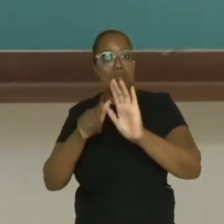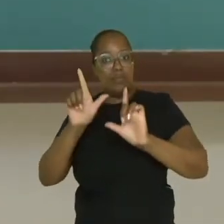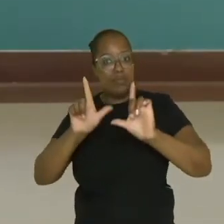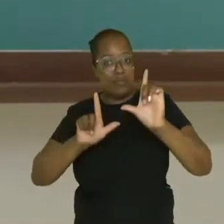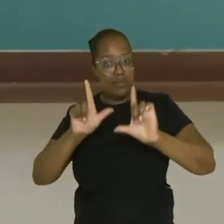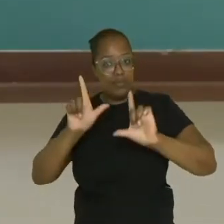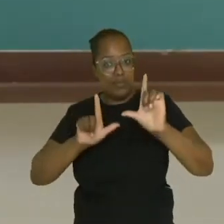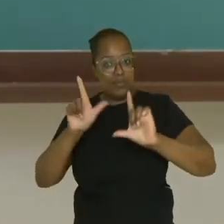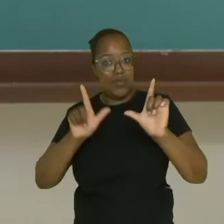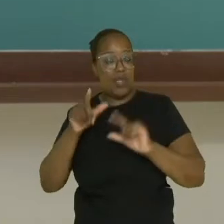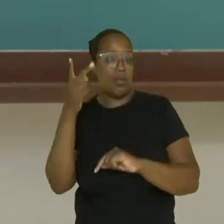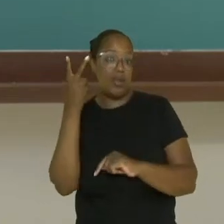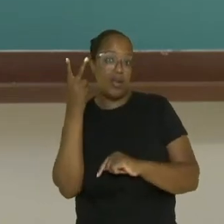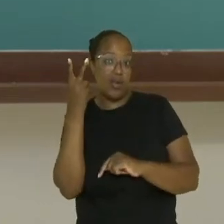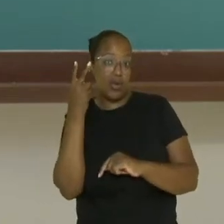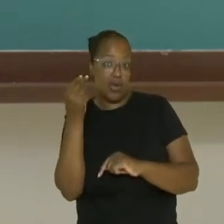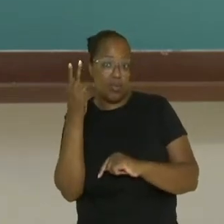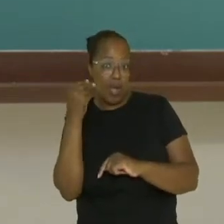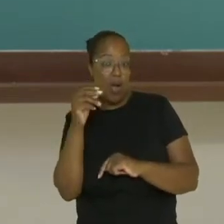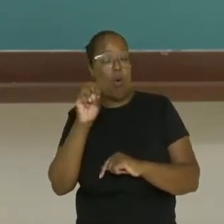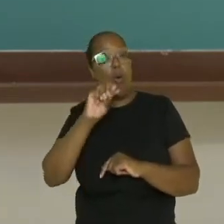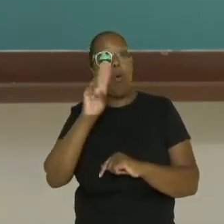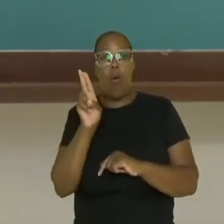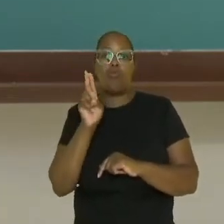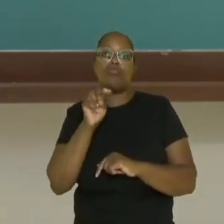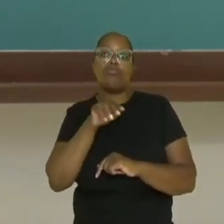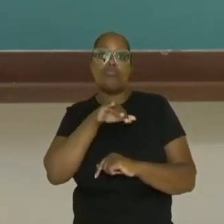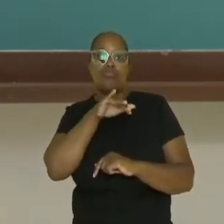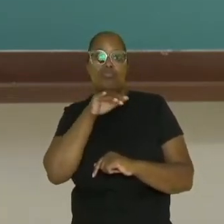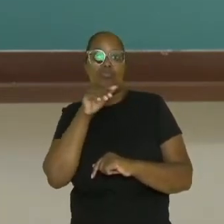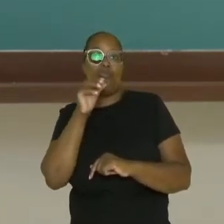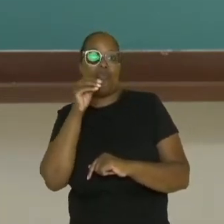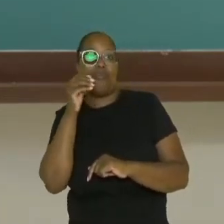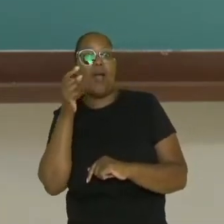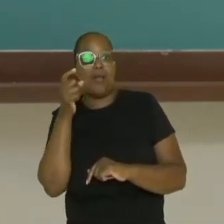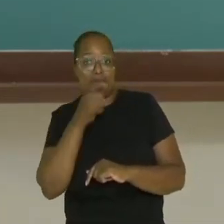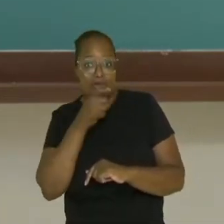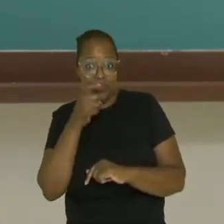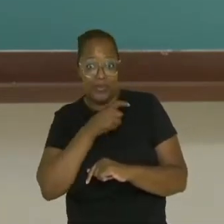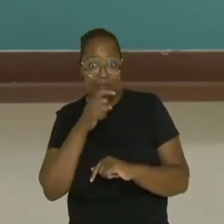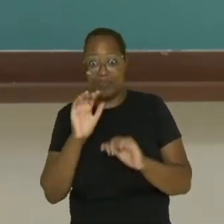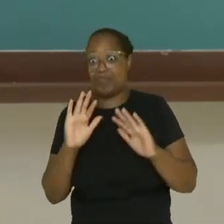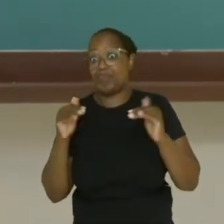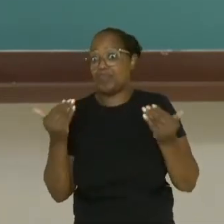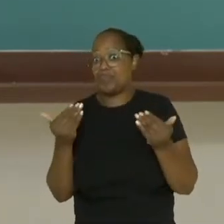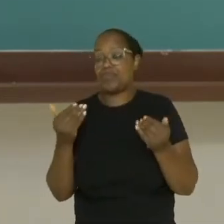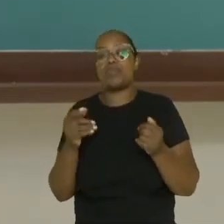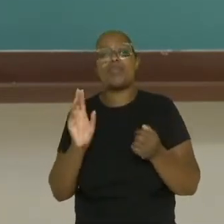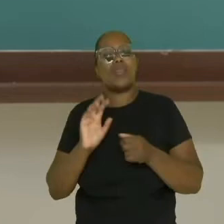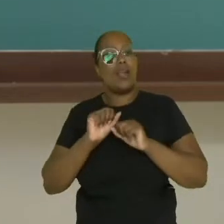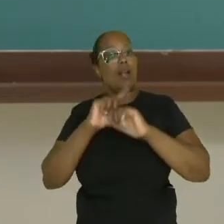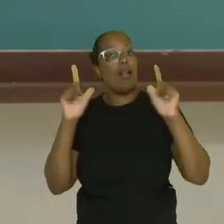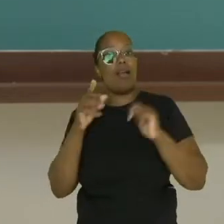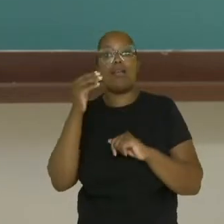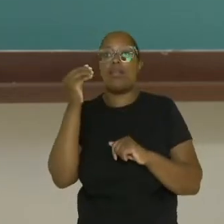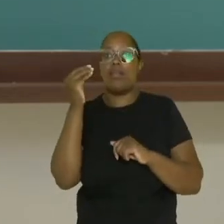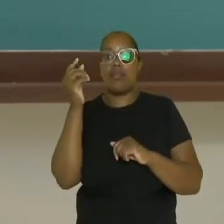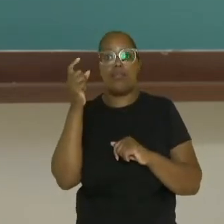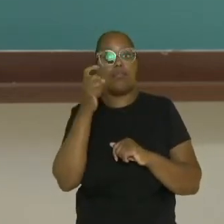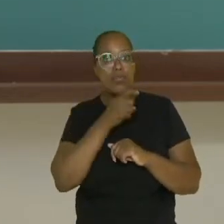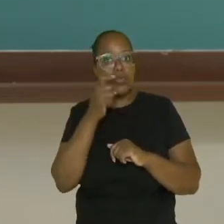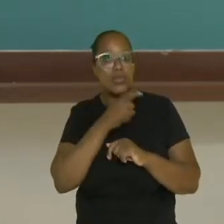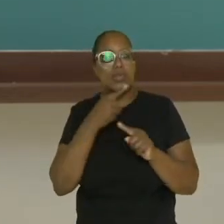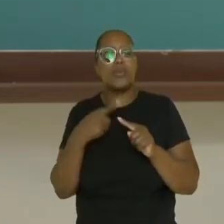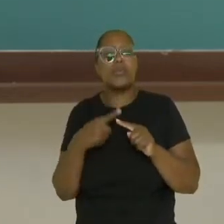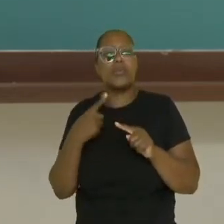luz natural ou artificial? Obviamente que é uma luz artificial, porque ela é produzida